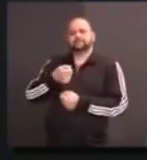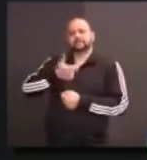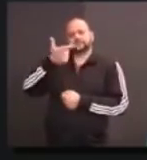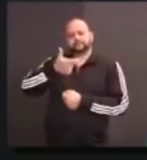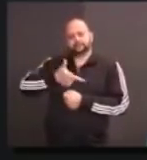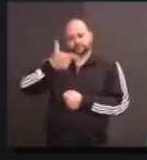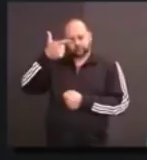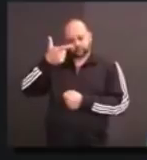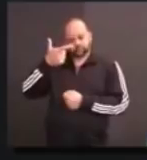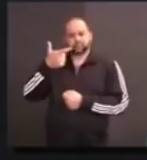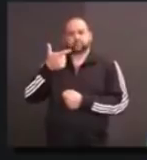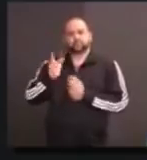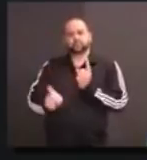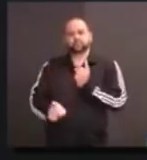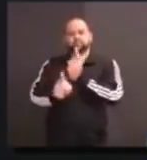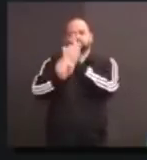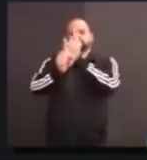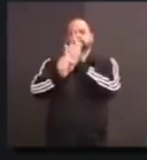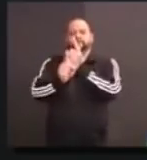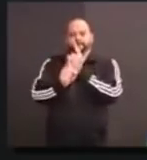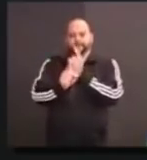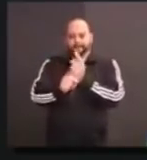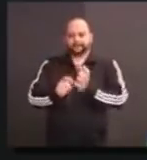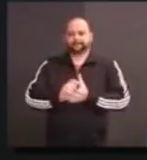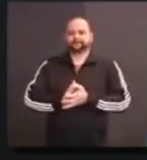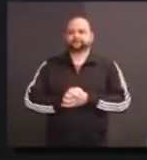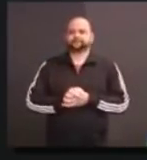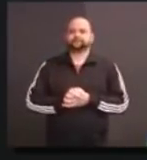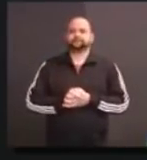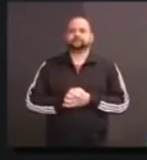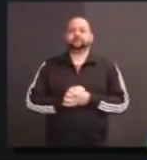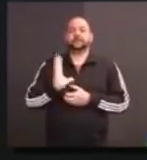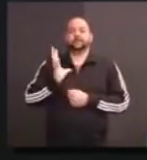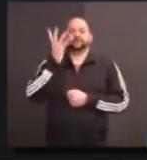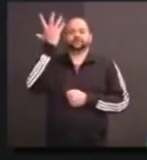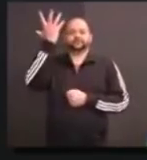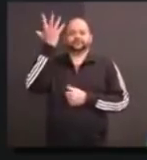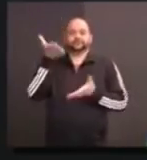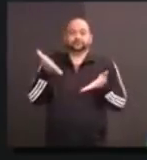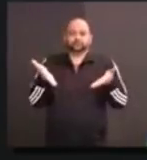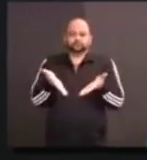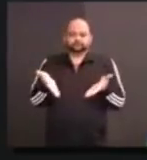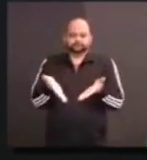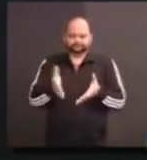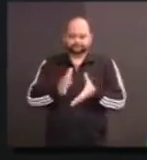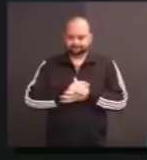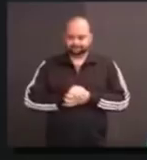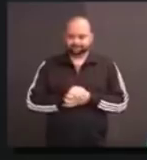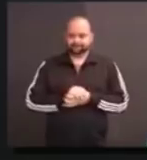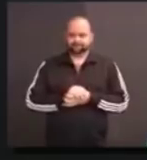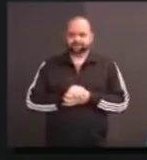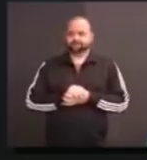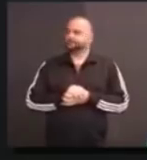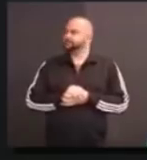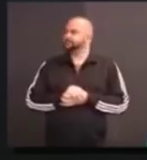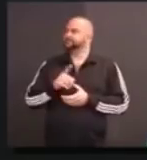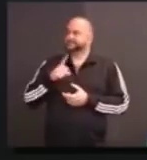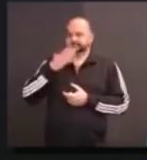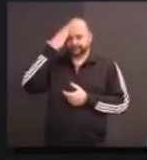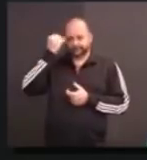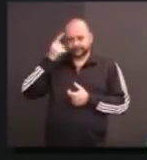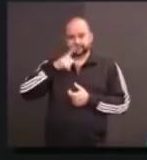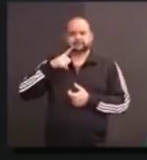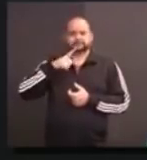encontro está sendo realizado com reais